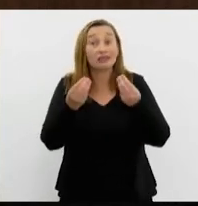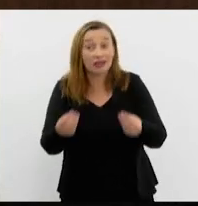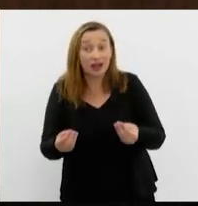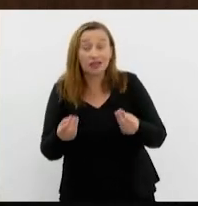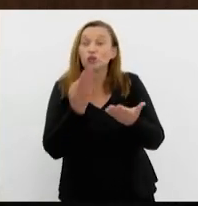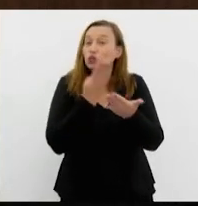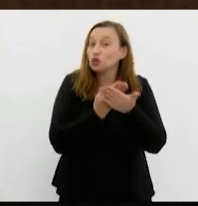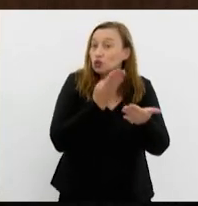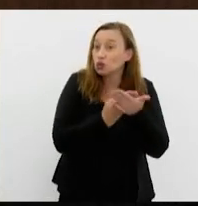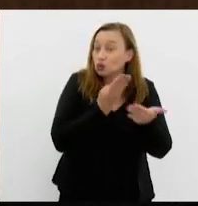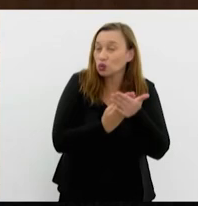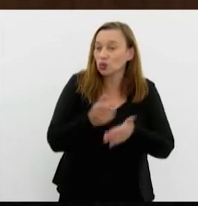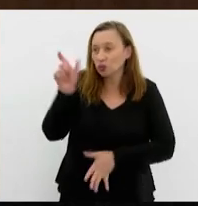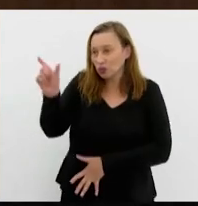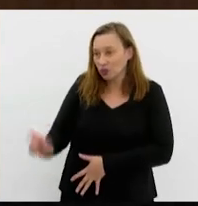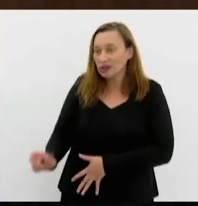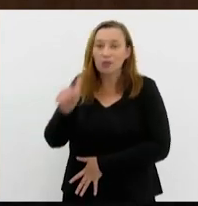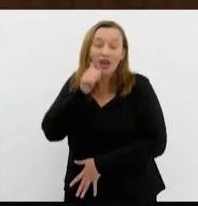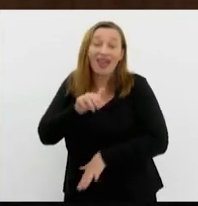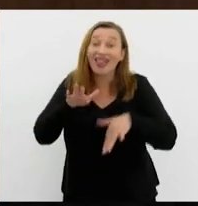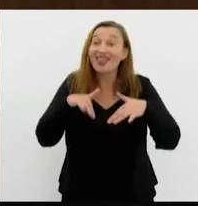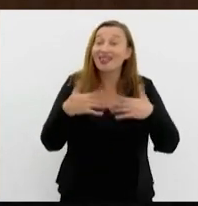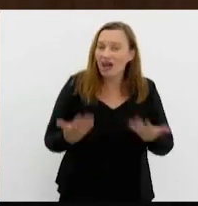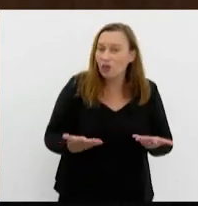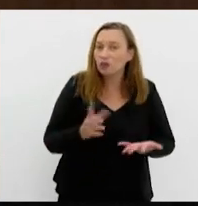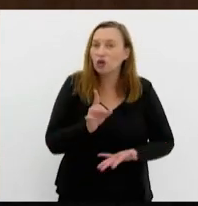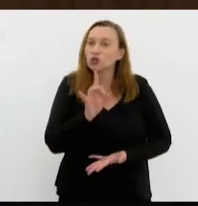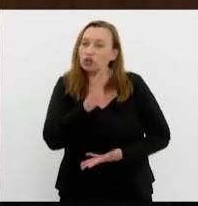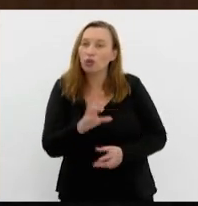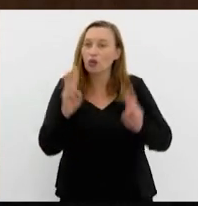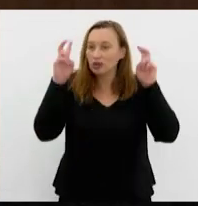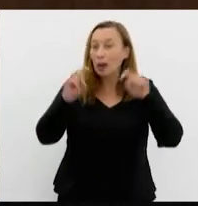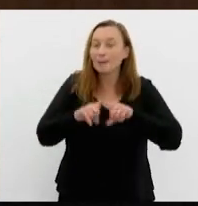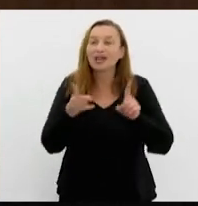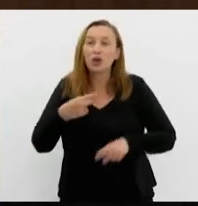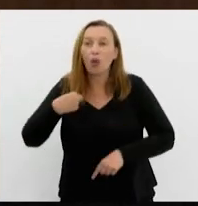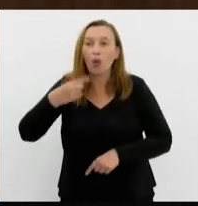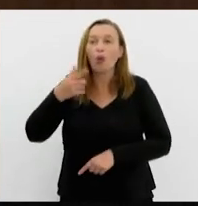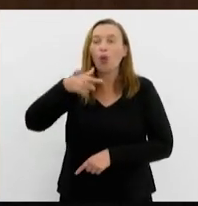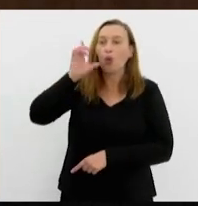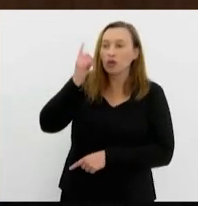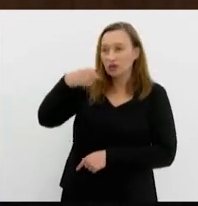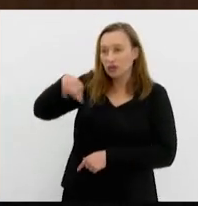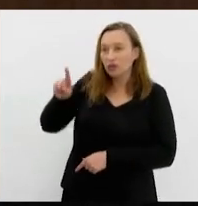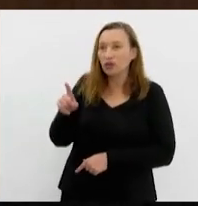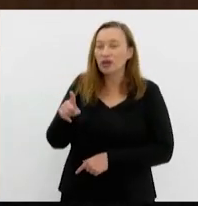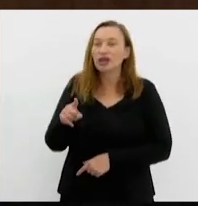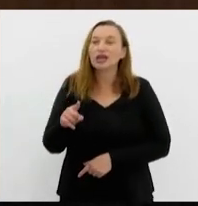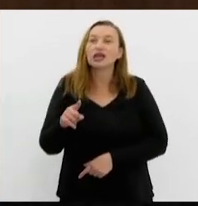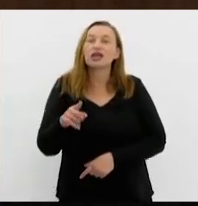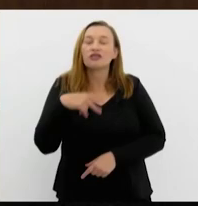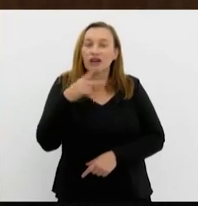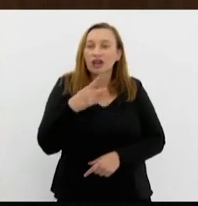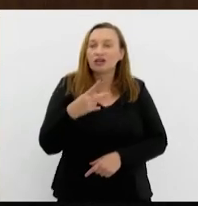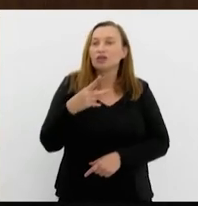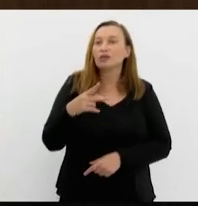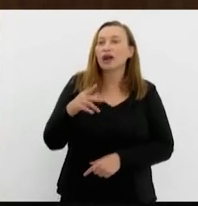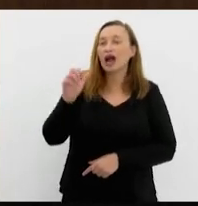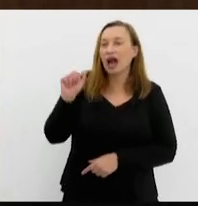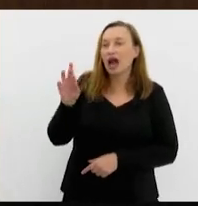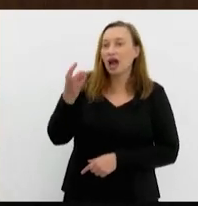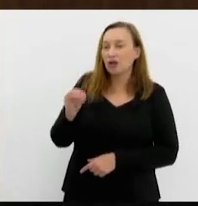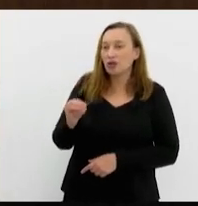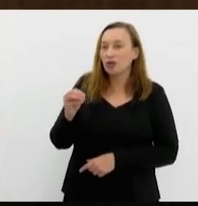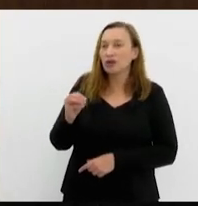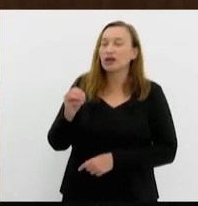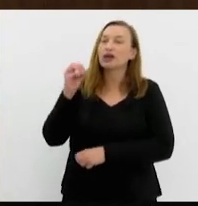desse estudo e dessa mulher. Então, não só por isso, ontem eu participei, o tema está muito quente na minha cabeça, falando sobre agroecologia Embrapa,